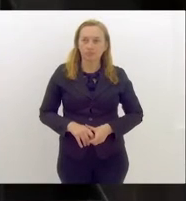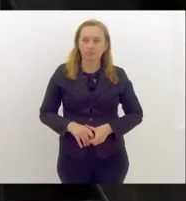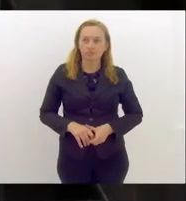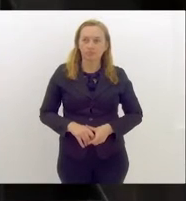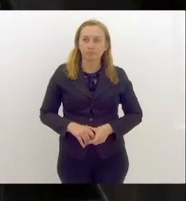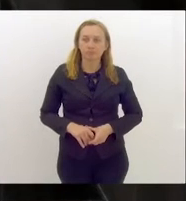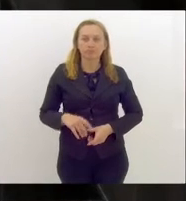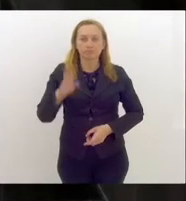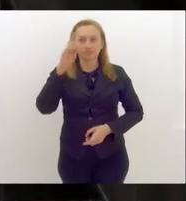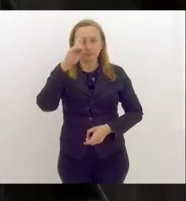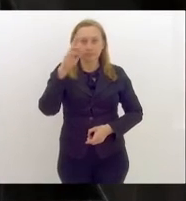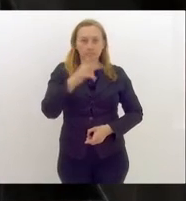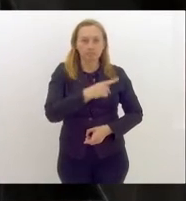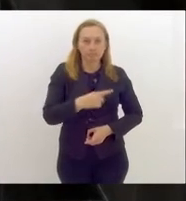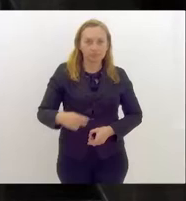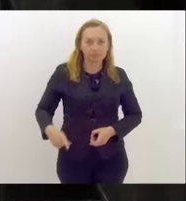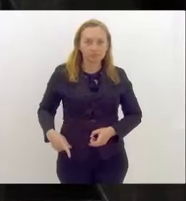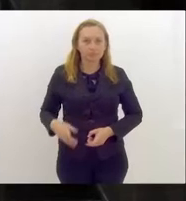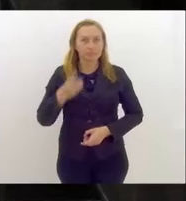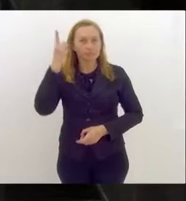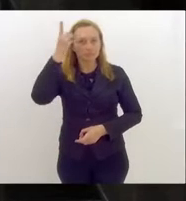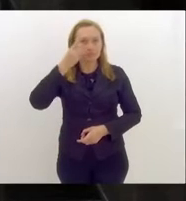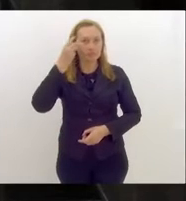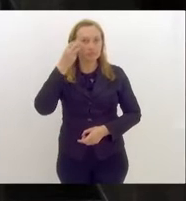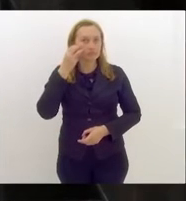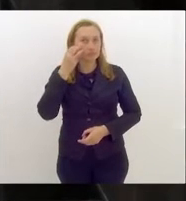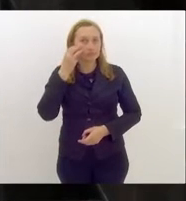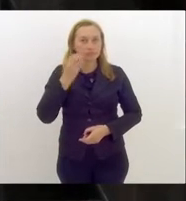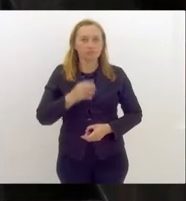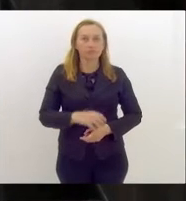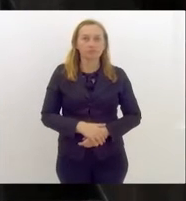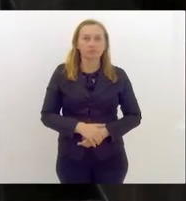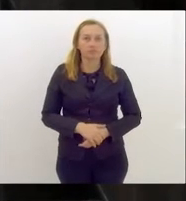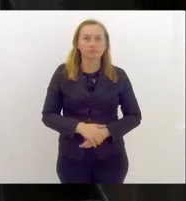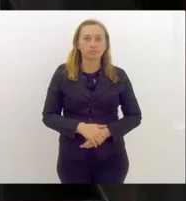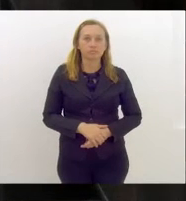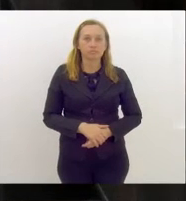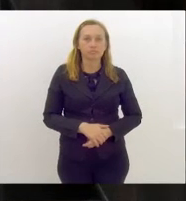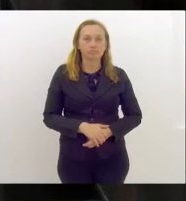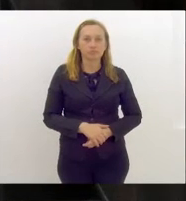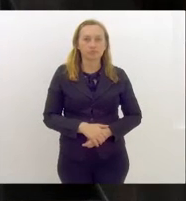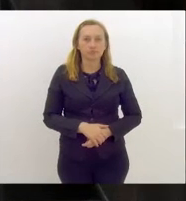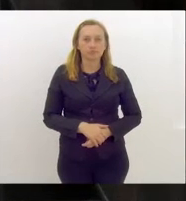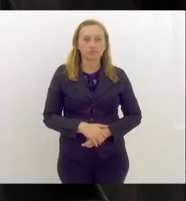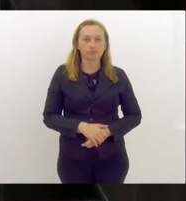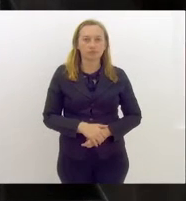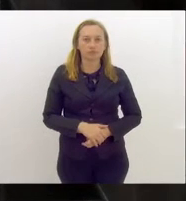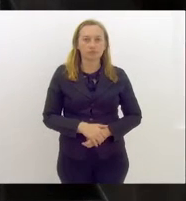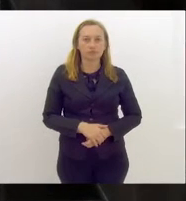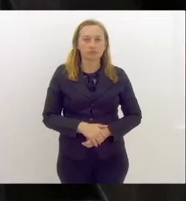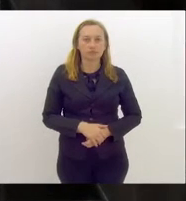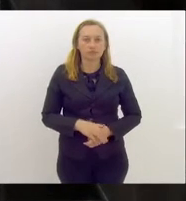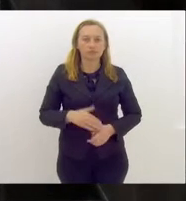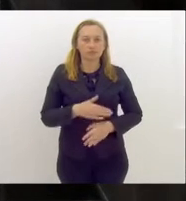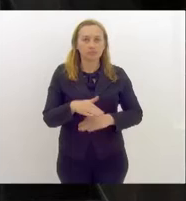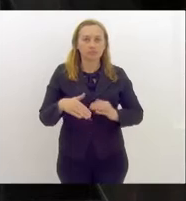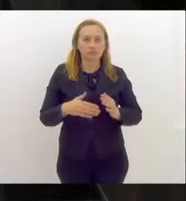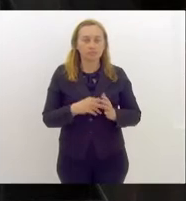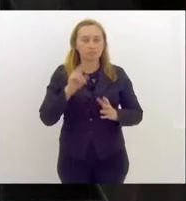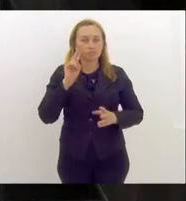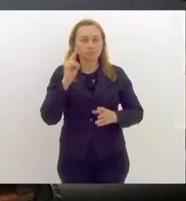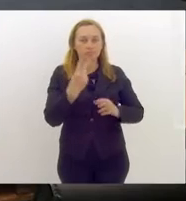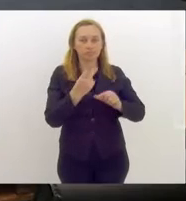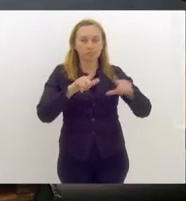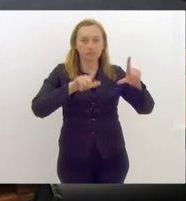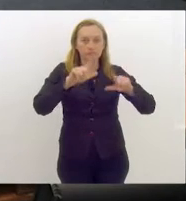senhor presidente Deputado waldeck Carneiro senhoras e senhores telespectadores da